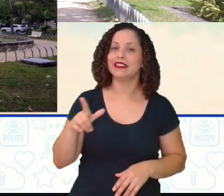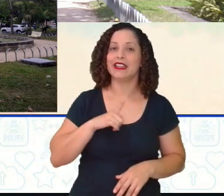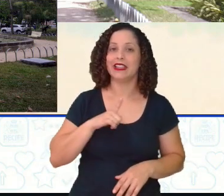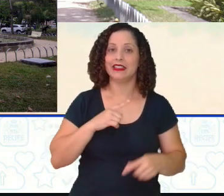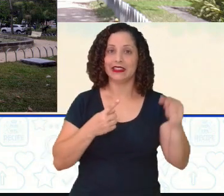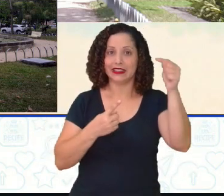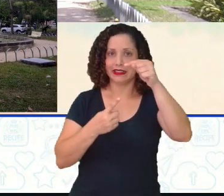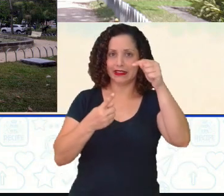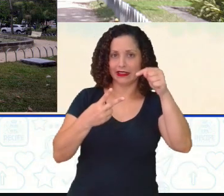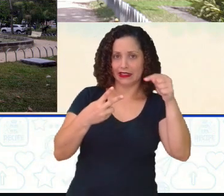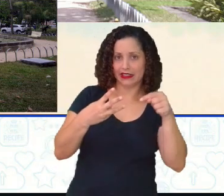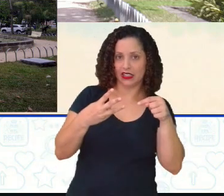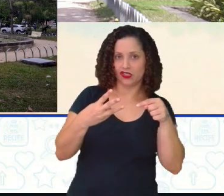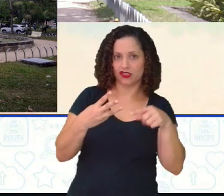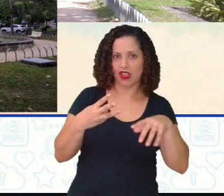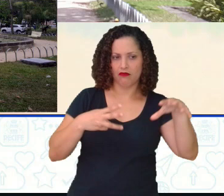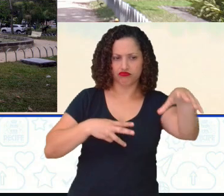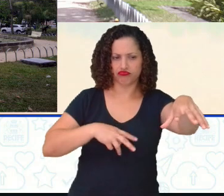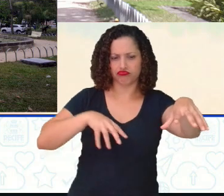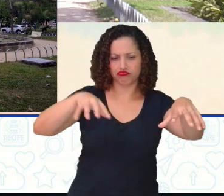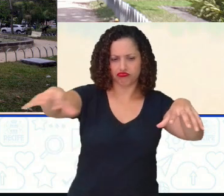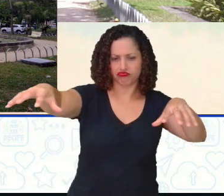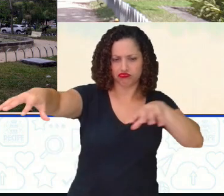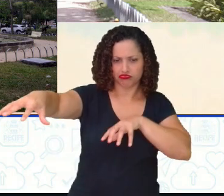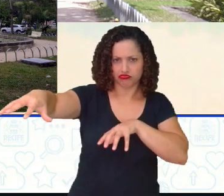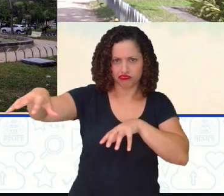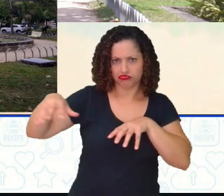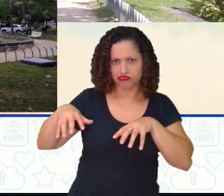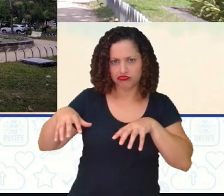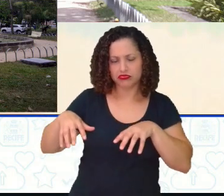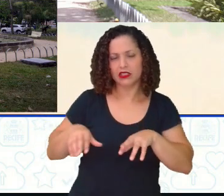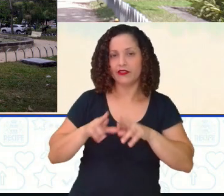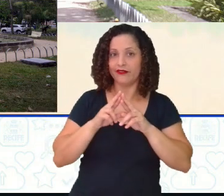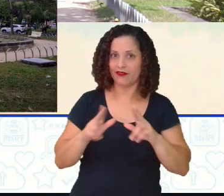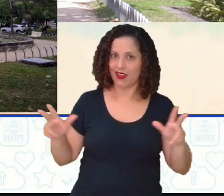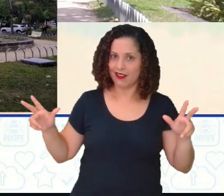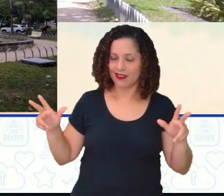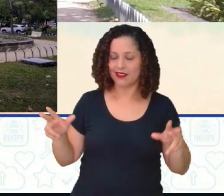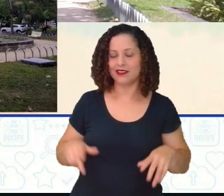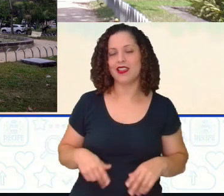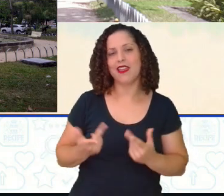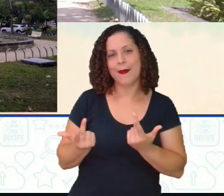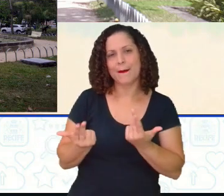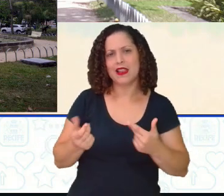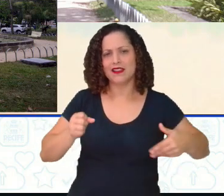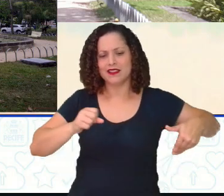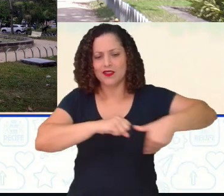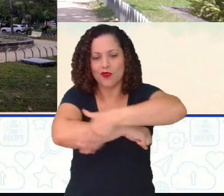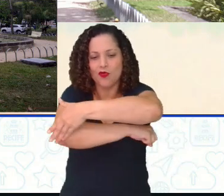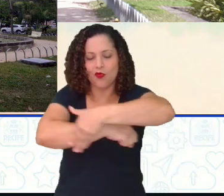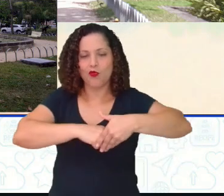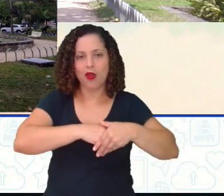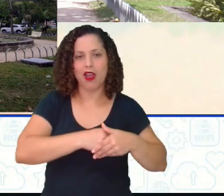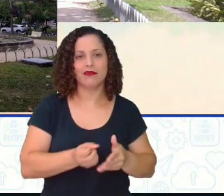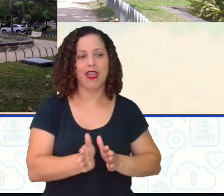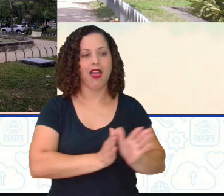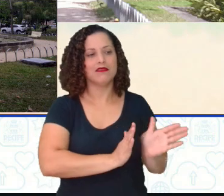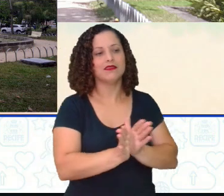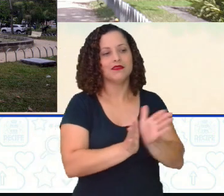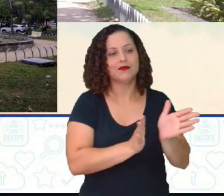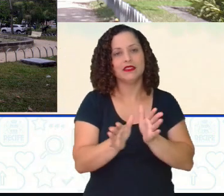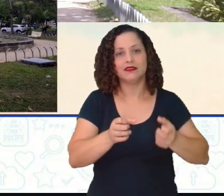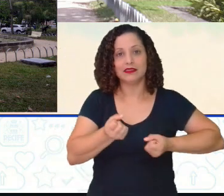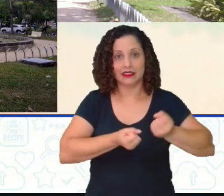3 espaços. Até esses espaços, eles são cortados como se fossem ruas, vias de acesso de carro.